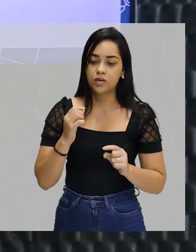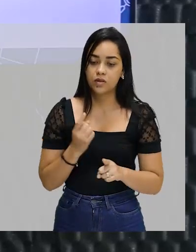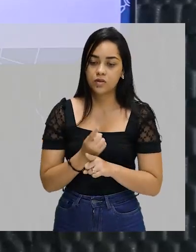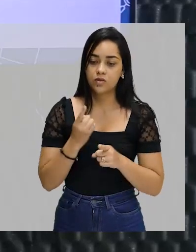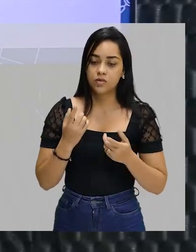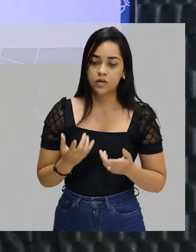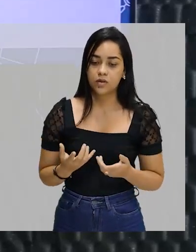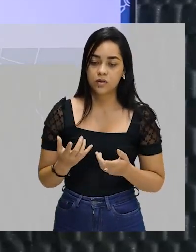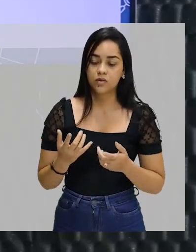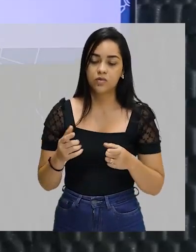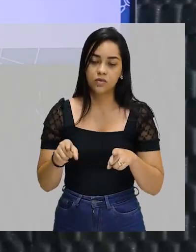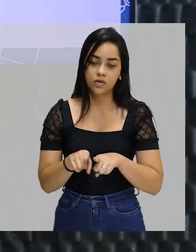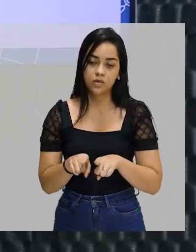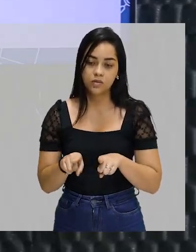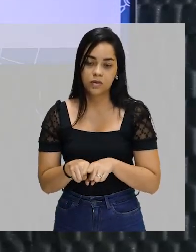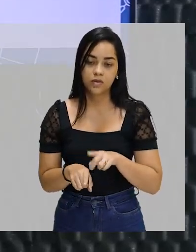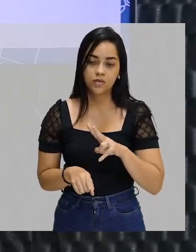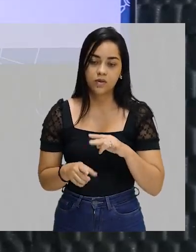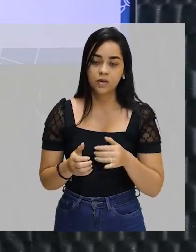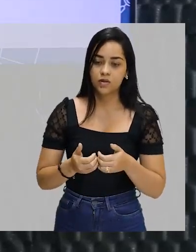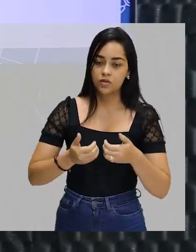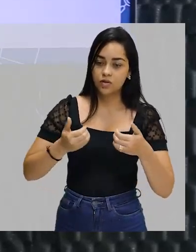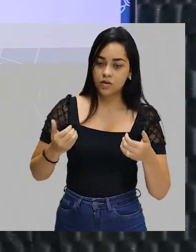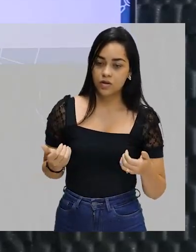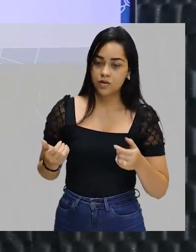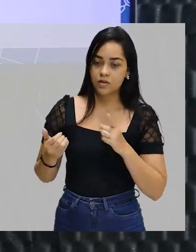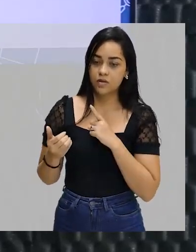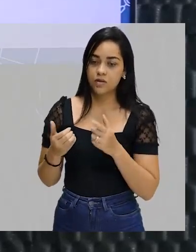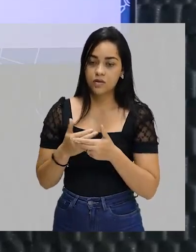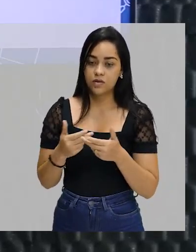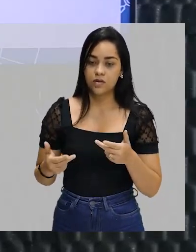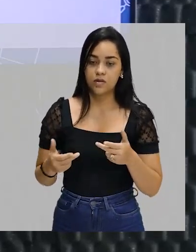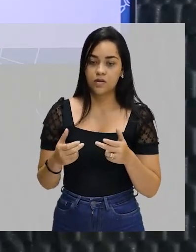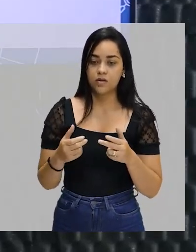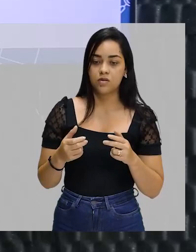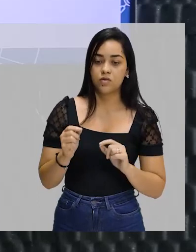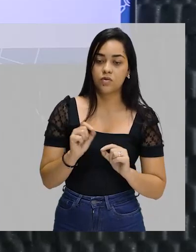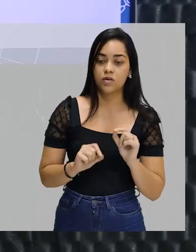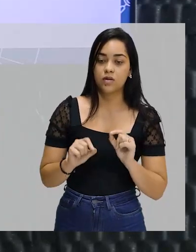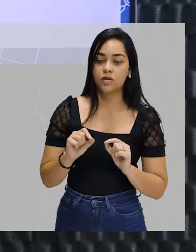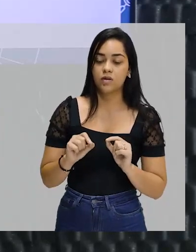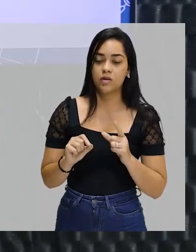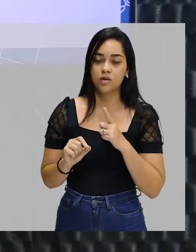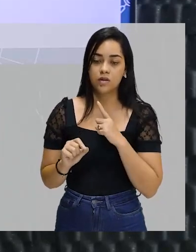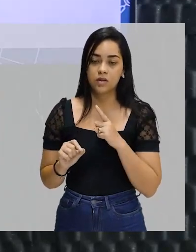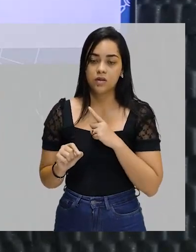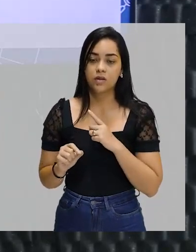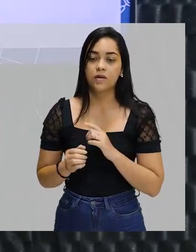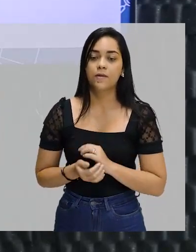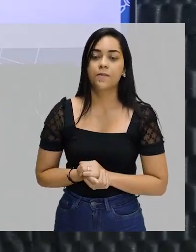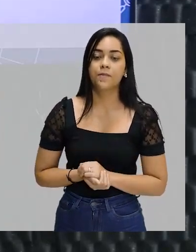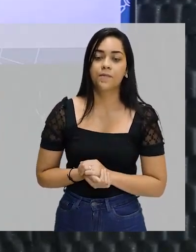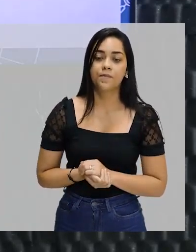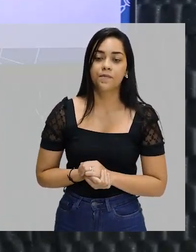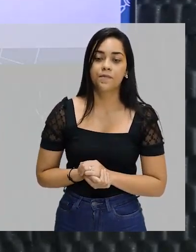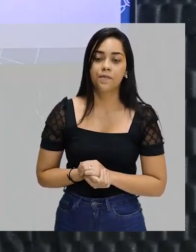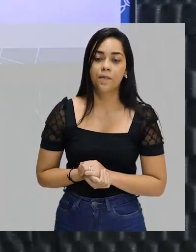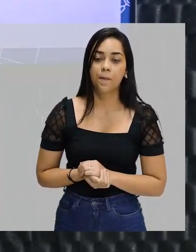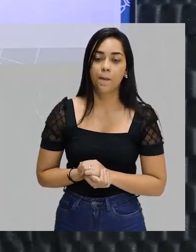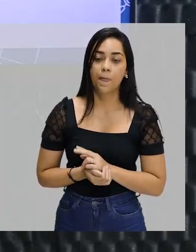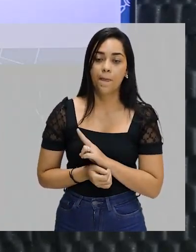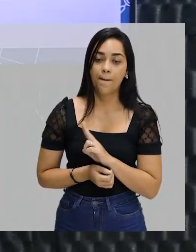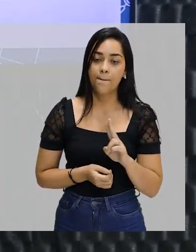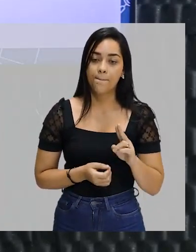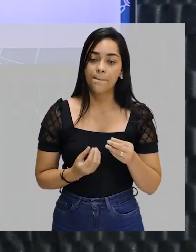descobrindo, certo? Iam isolando determinada substância, determinado composto, e o